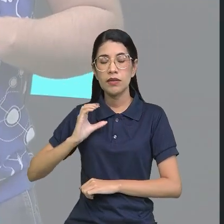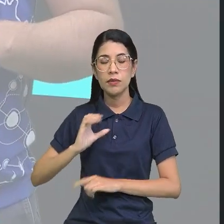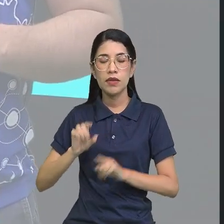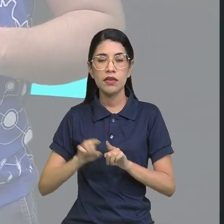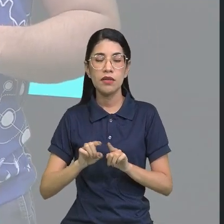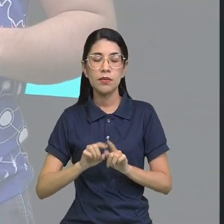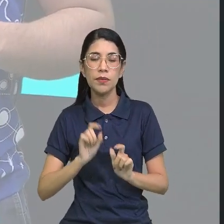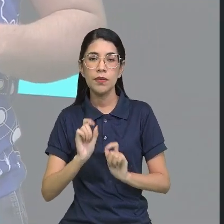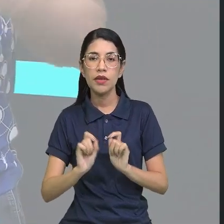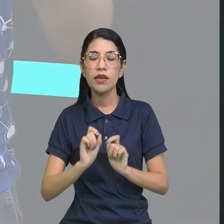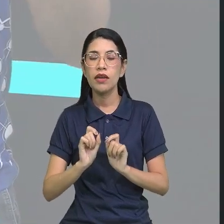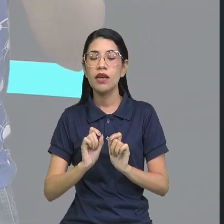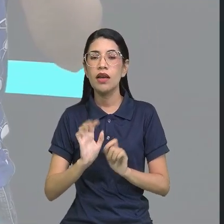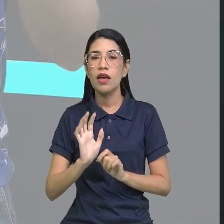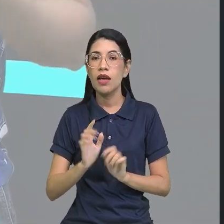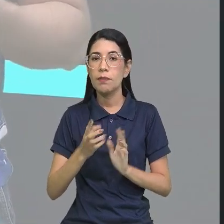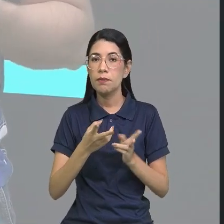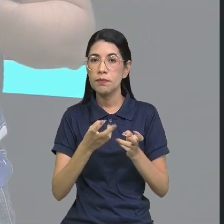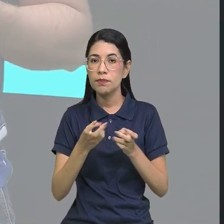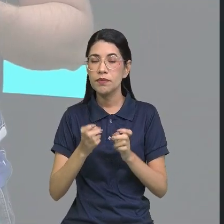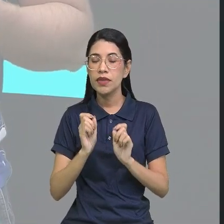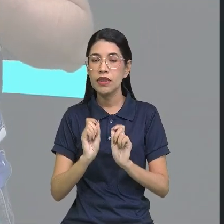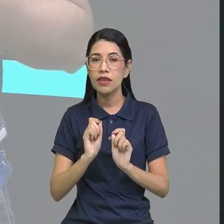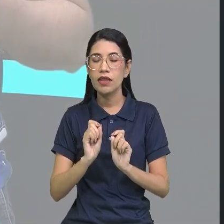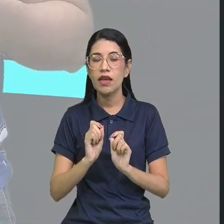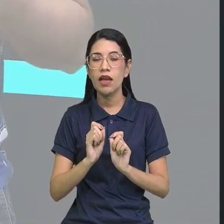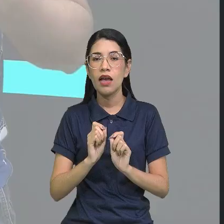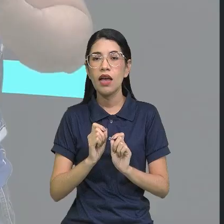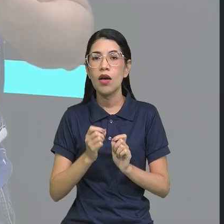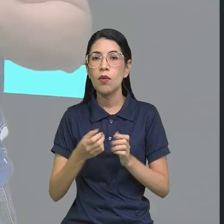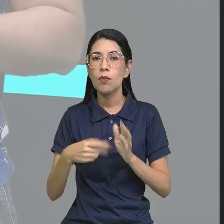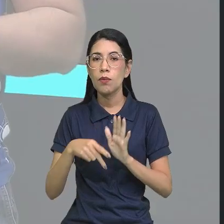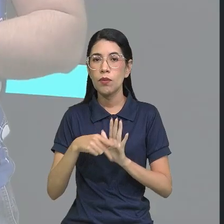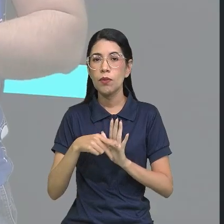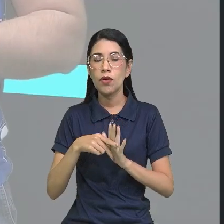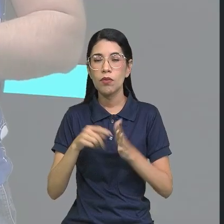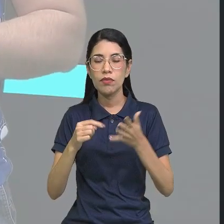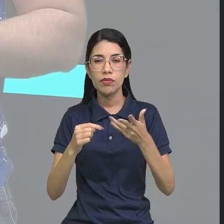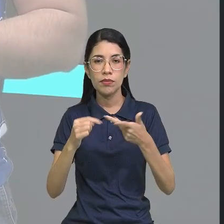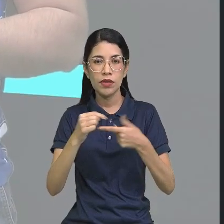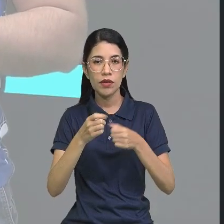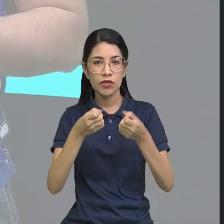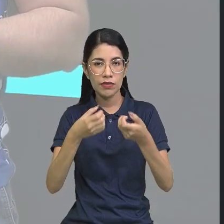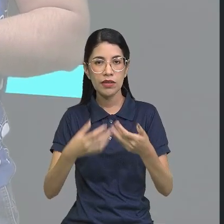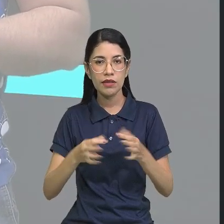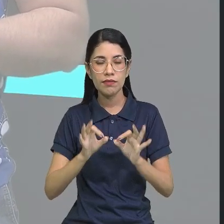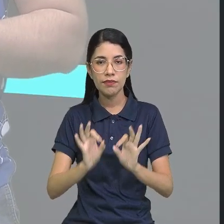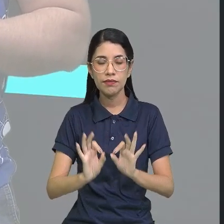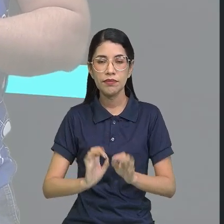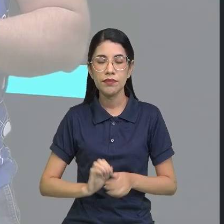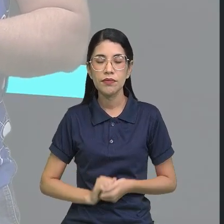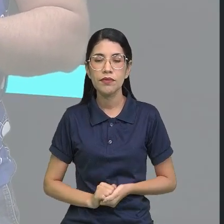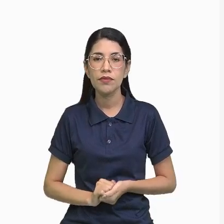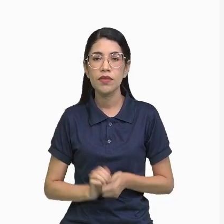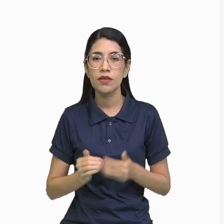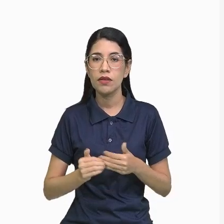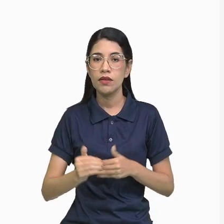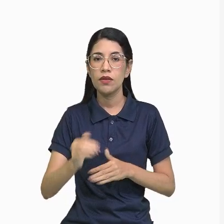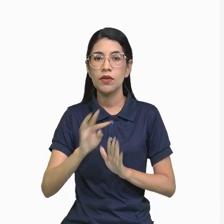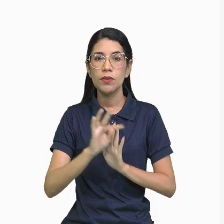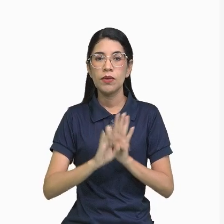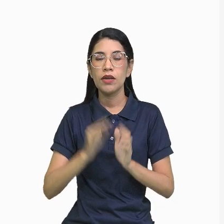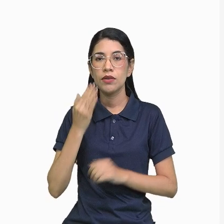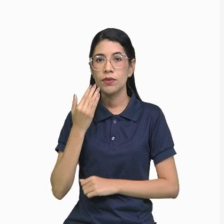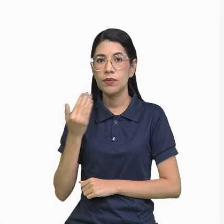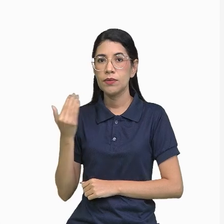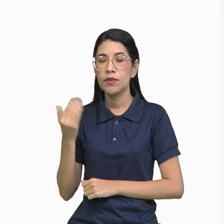vamos ter exatamente essas percepções aí que eu acabei de elencar para vocês, ok? Dando sequência ao nosso texto, falando um